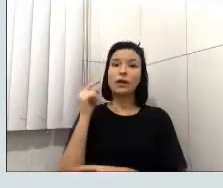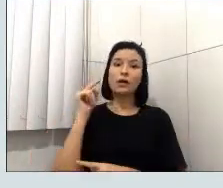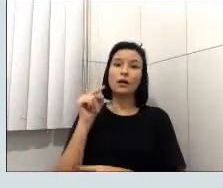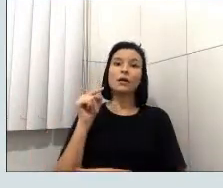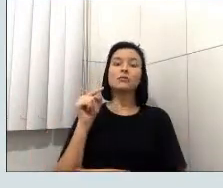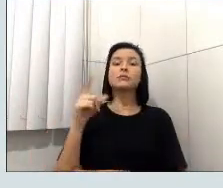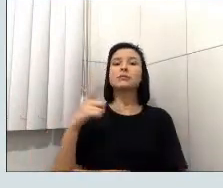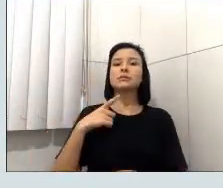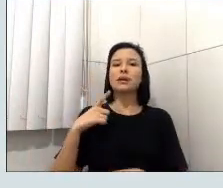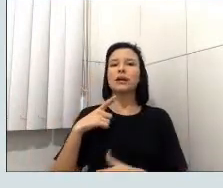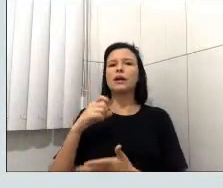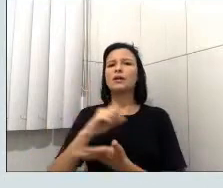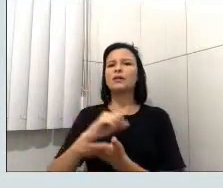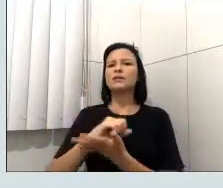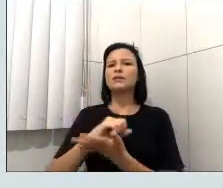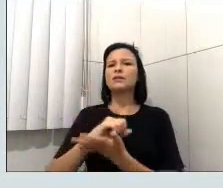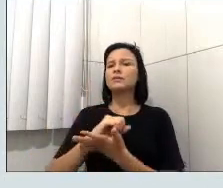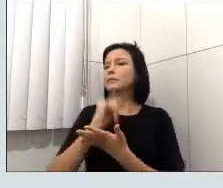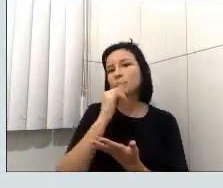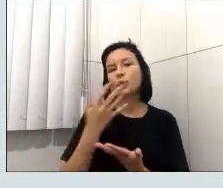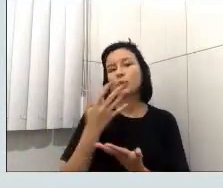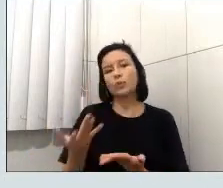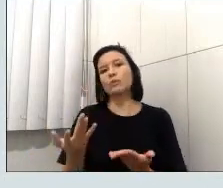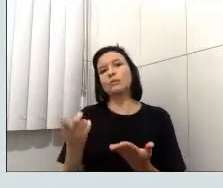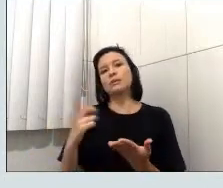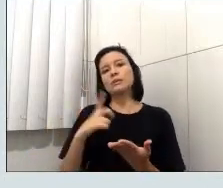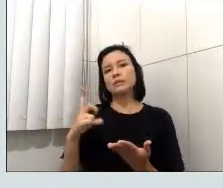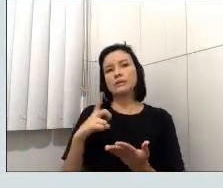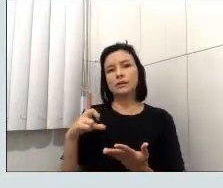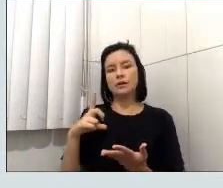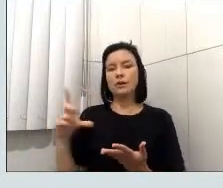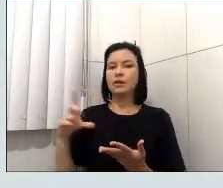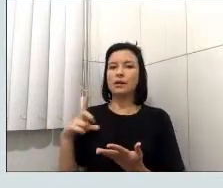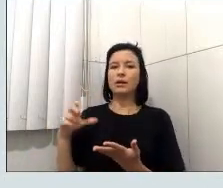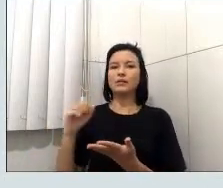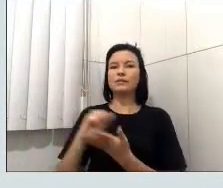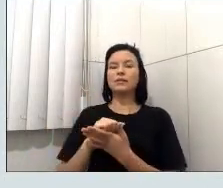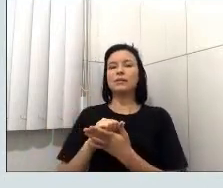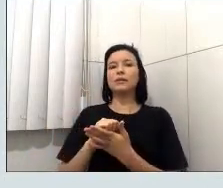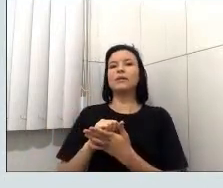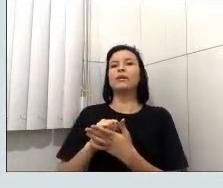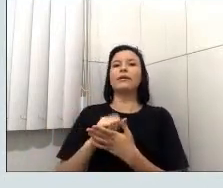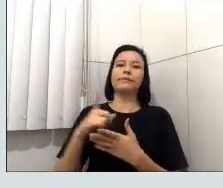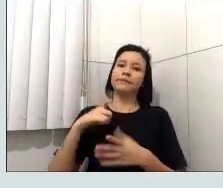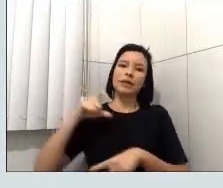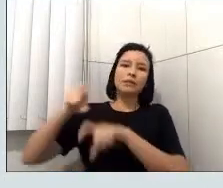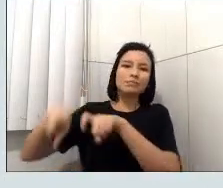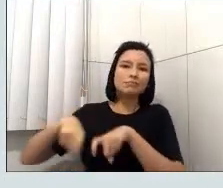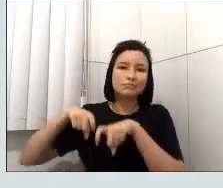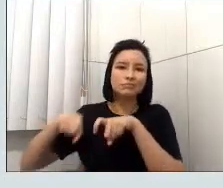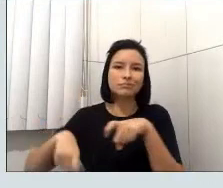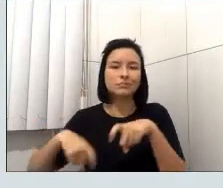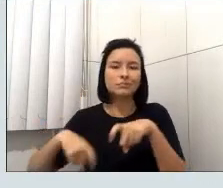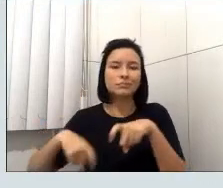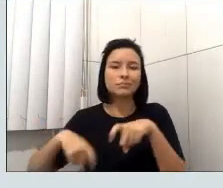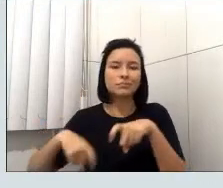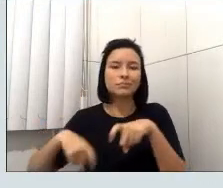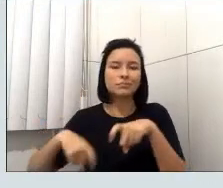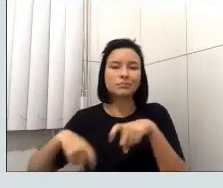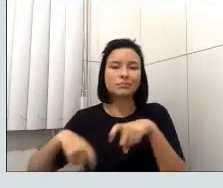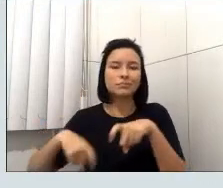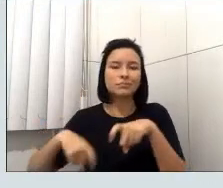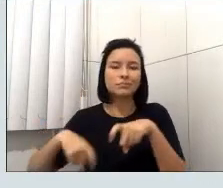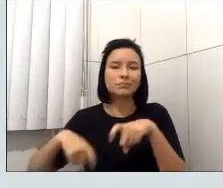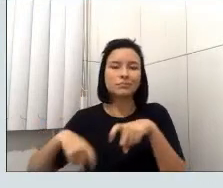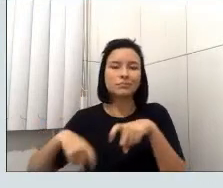algumas atividades, né? Por exemplo, eles tinham a atividade de plantio, eles criavam animais para o sustento